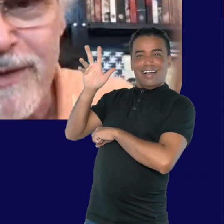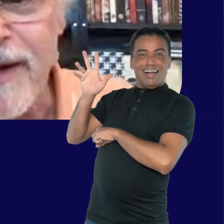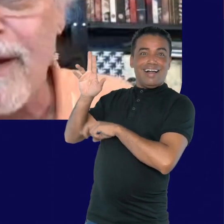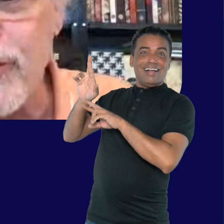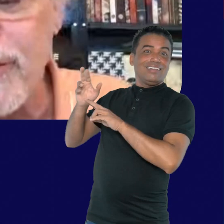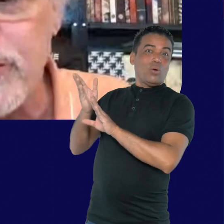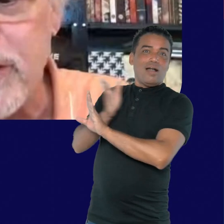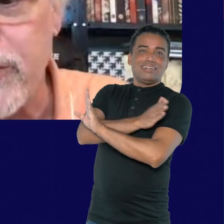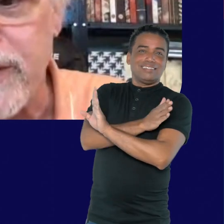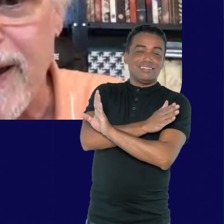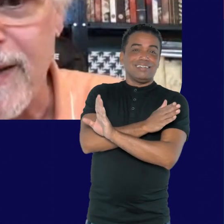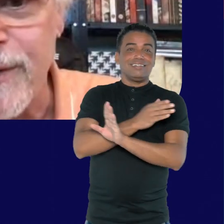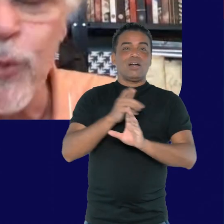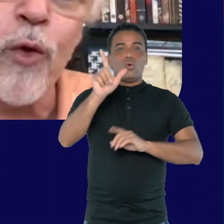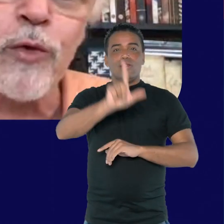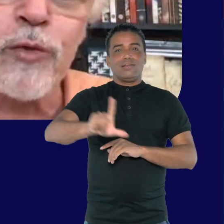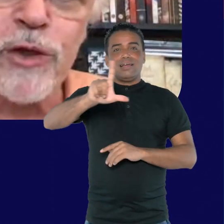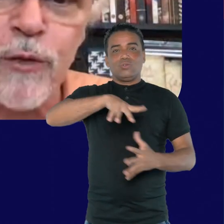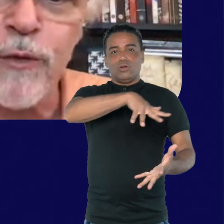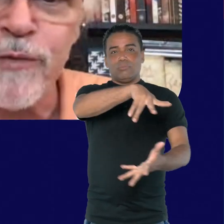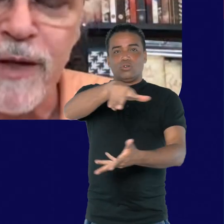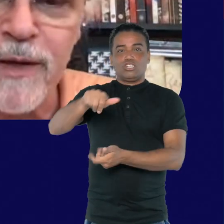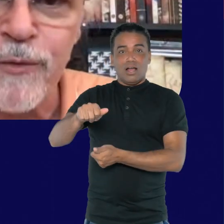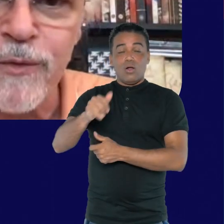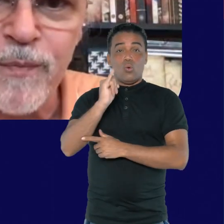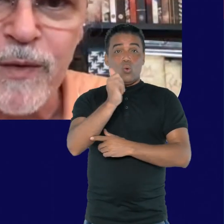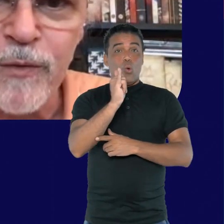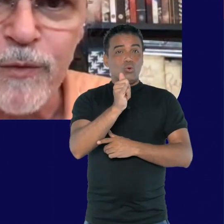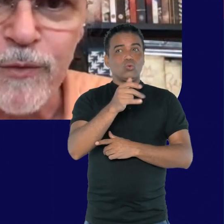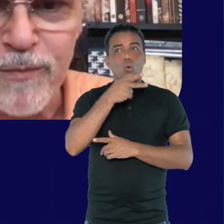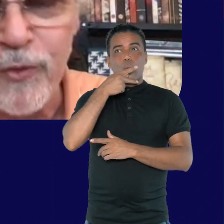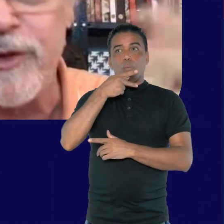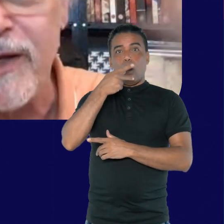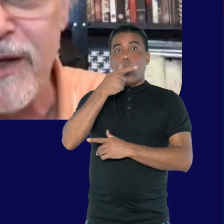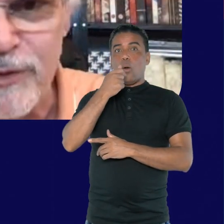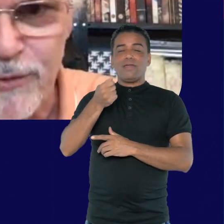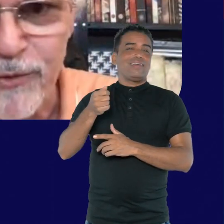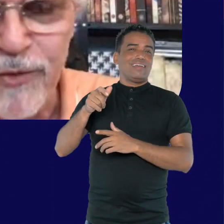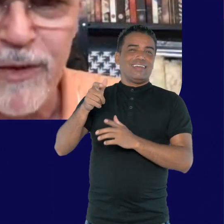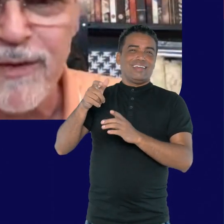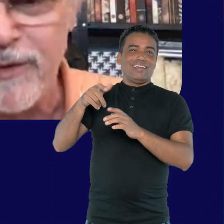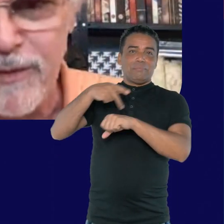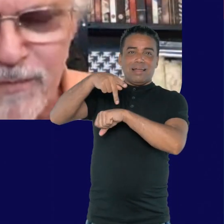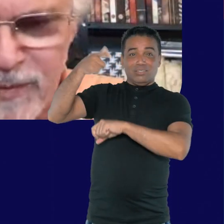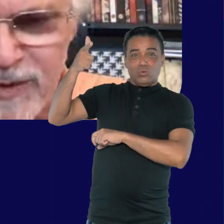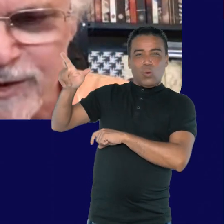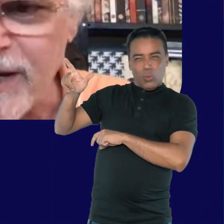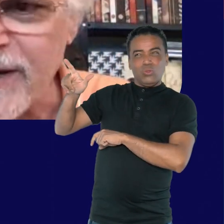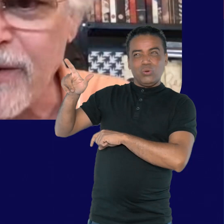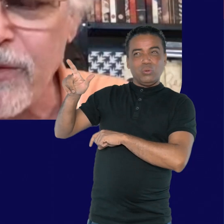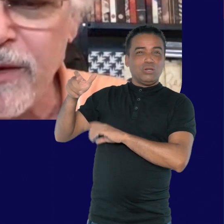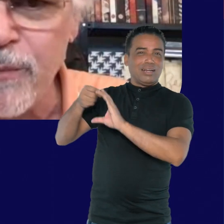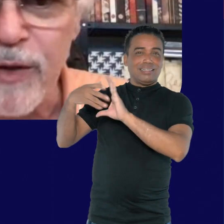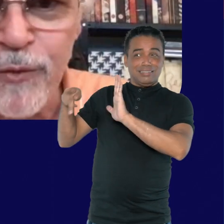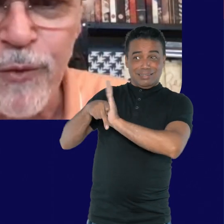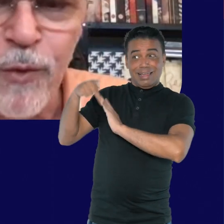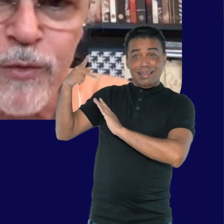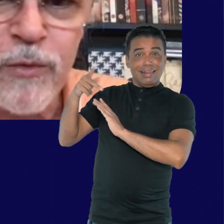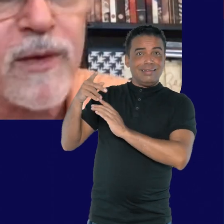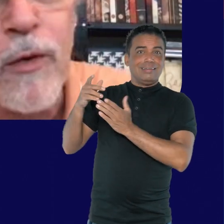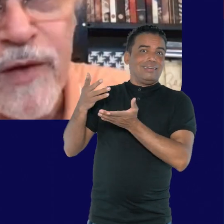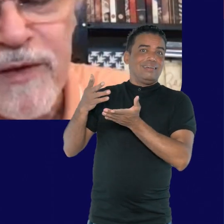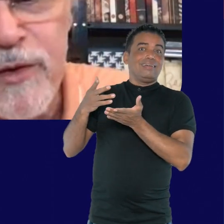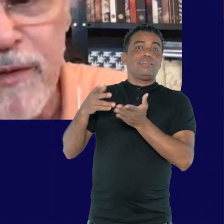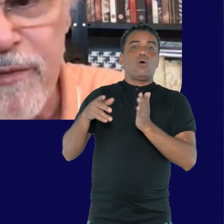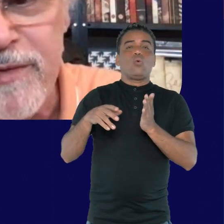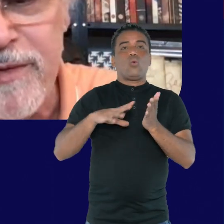assim, a literatura mundial trata o conto tchecoviano, os críticos em geral, mas o